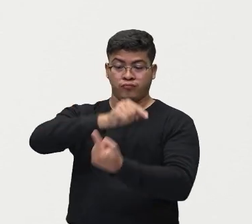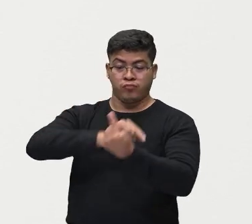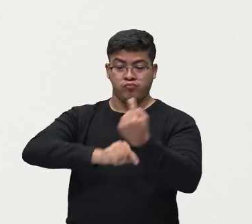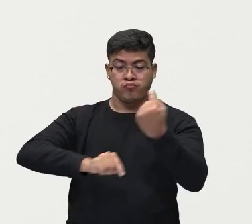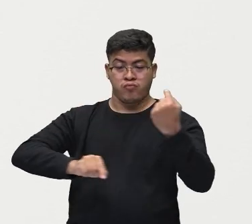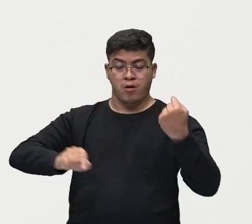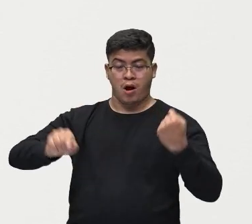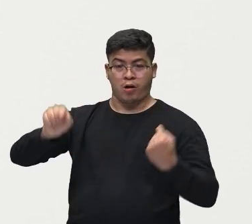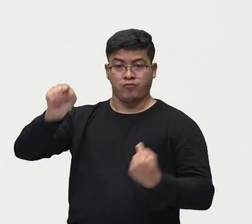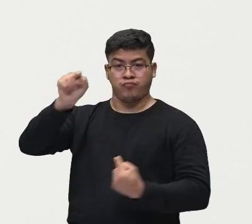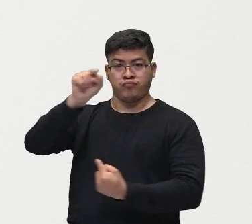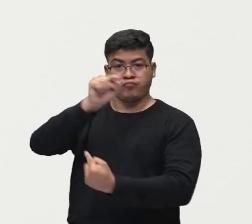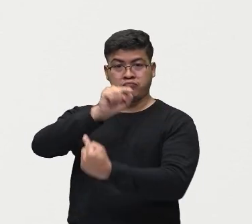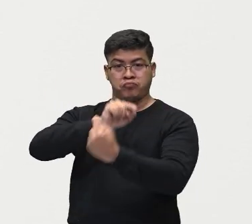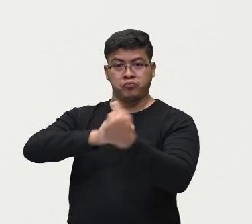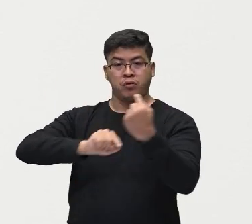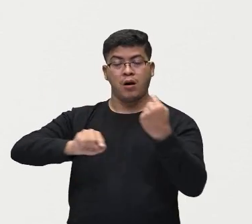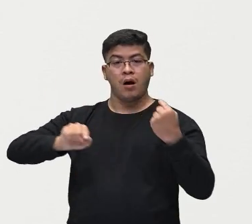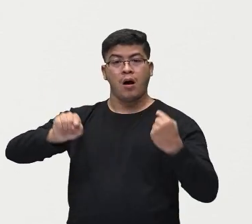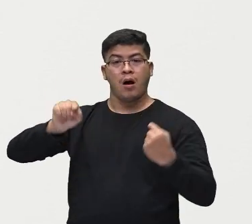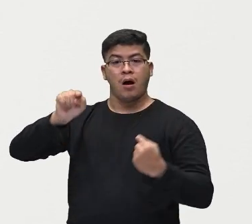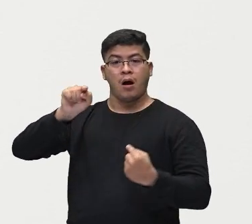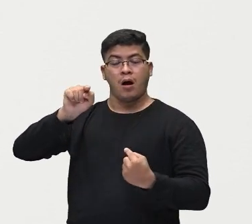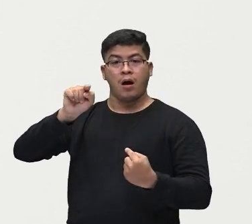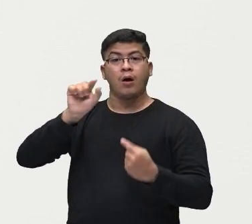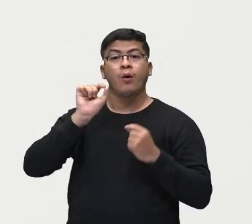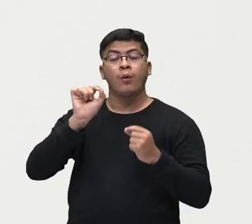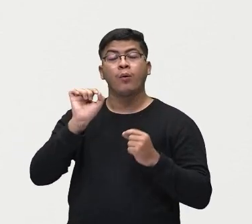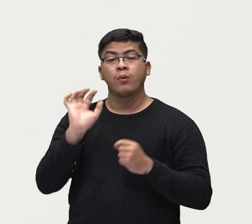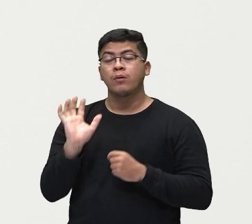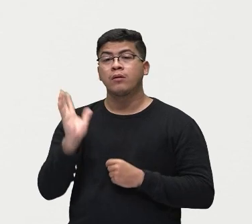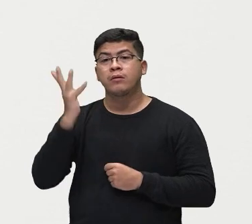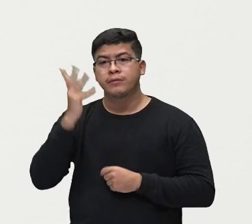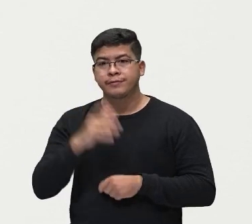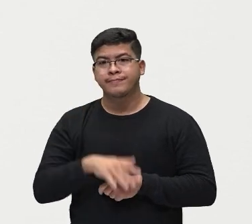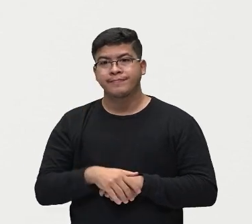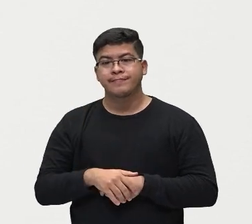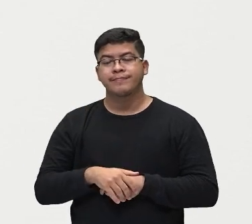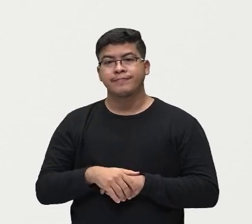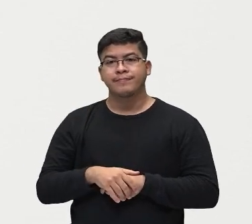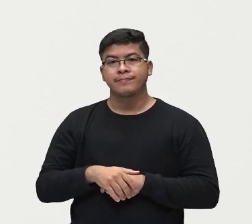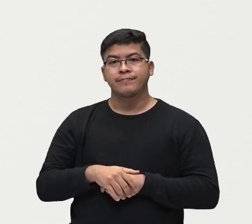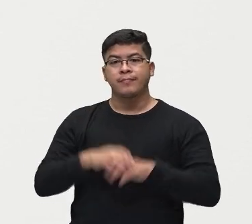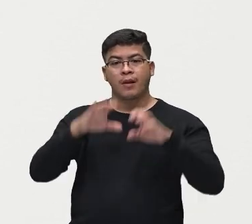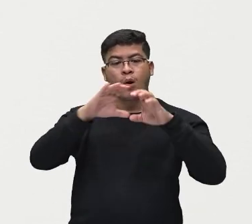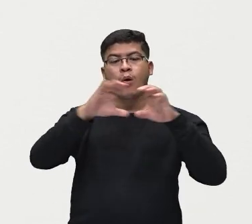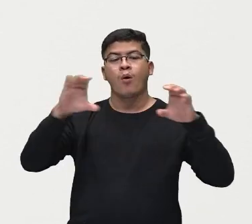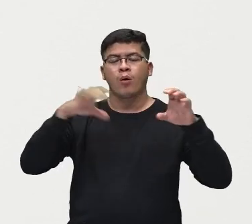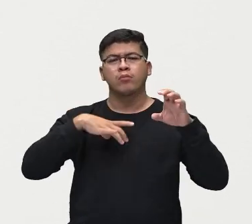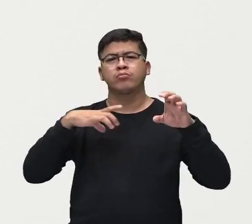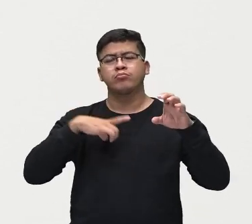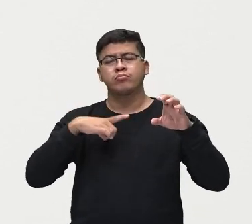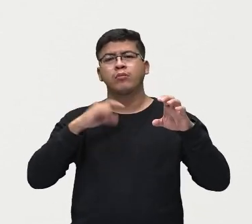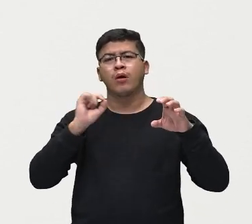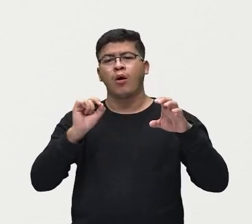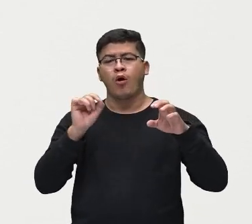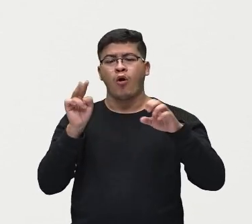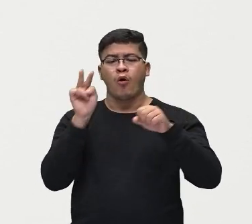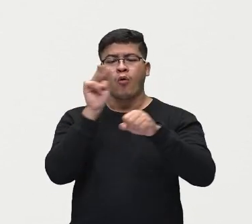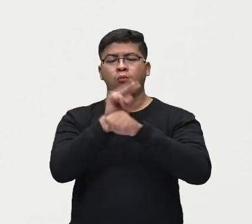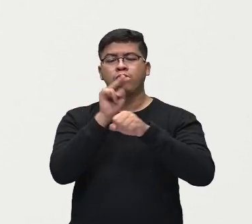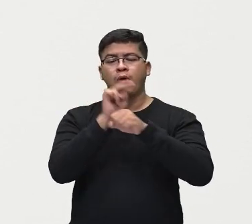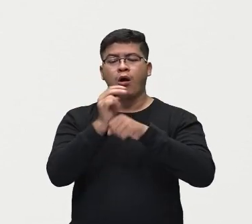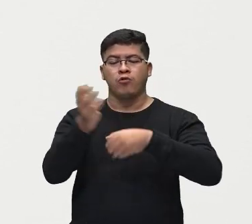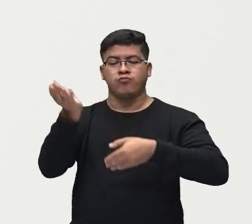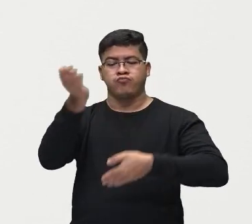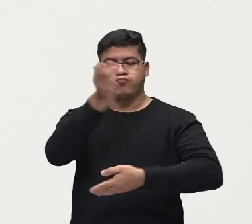em busca do equilíbrio térmico, o congelador acaba resfriando toda